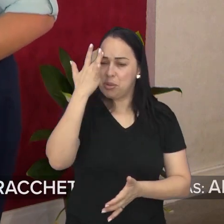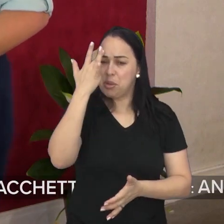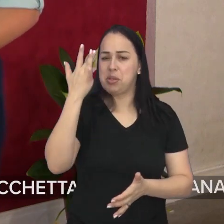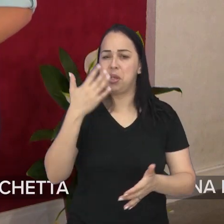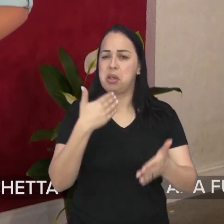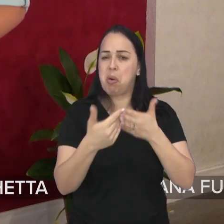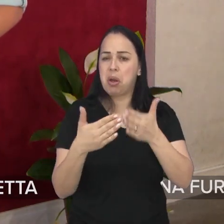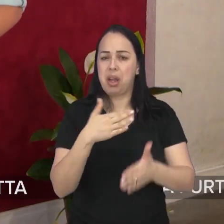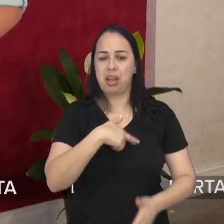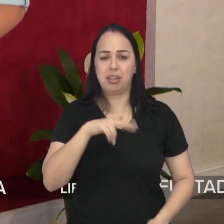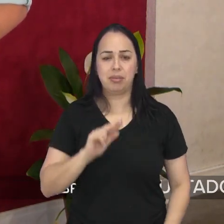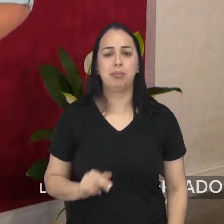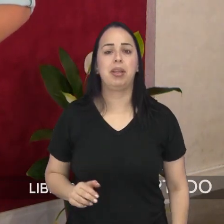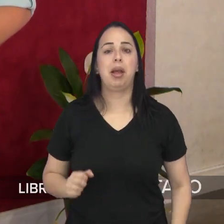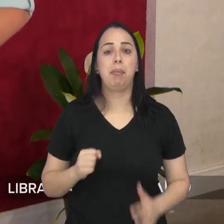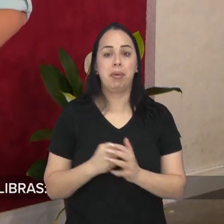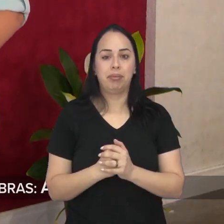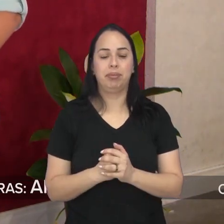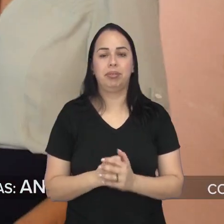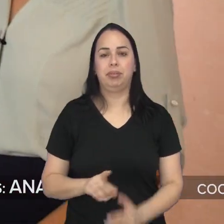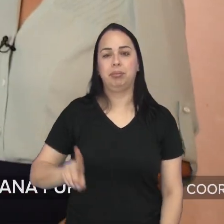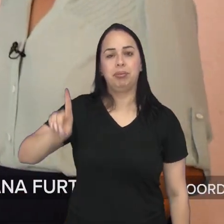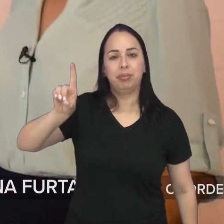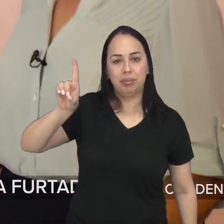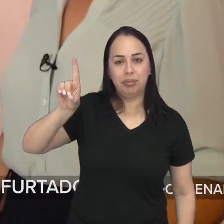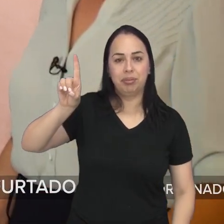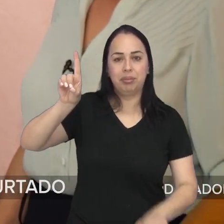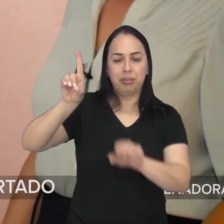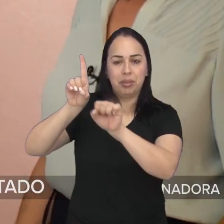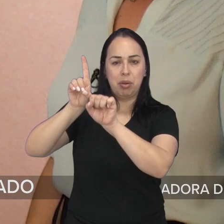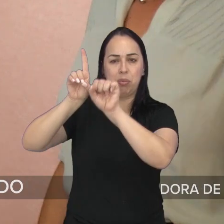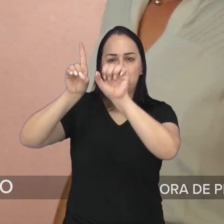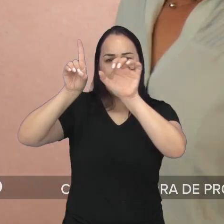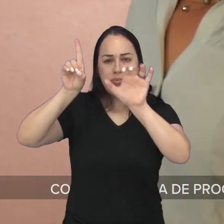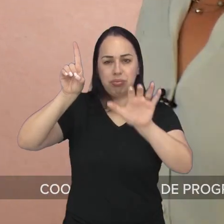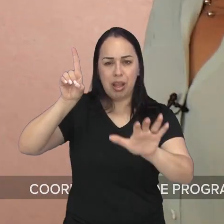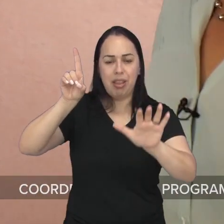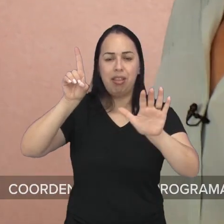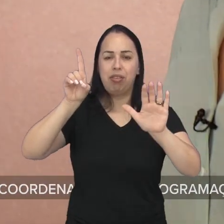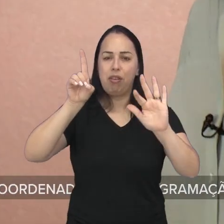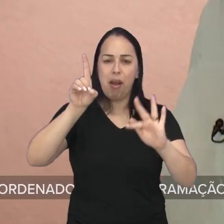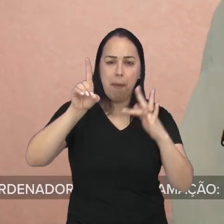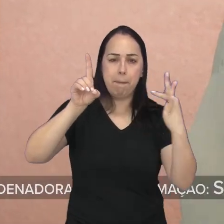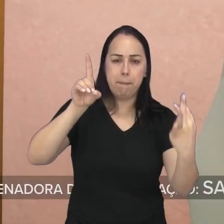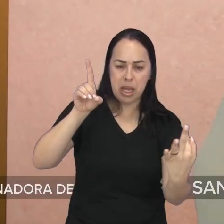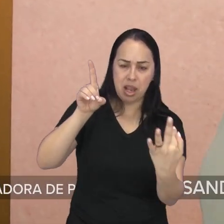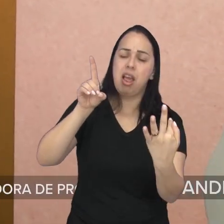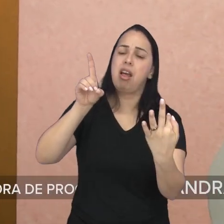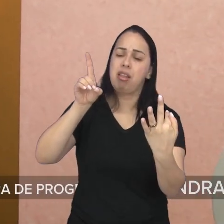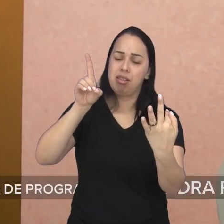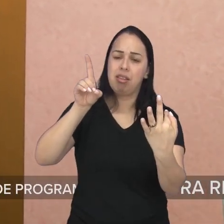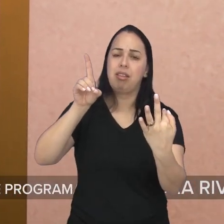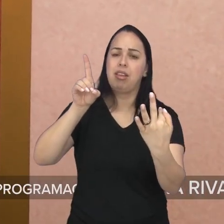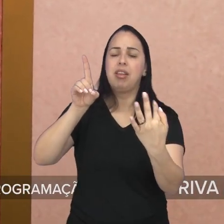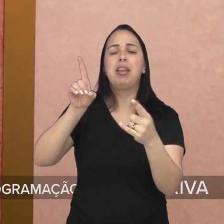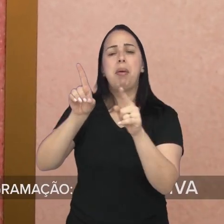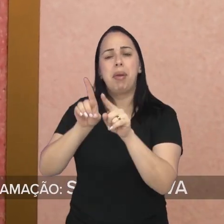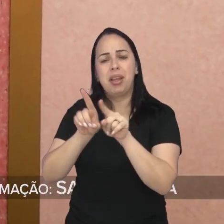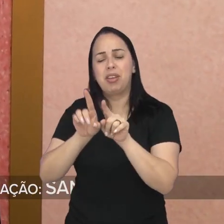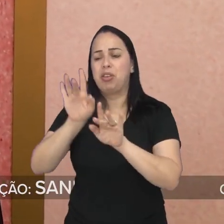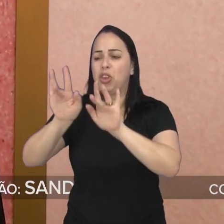de todas as religiões? Amém. Desça sobre todos vocês a bênção nas suas casas, nos seus lares, nos